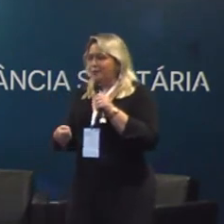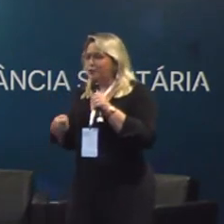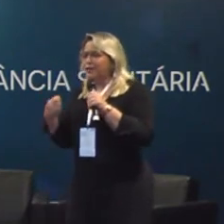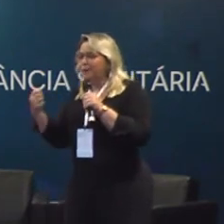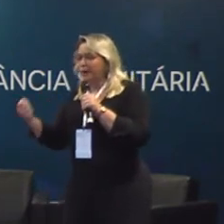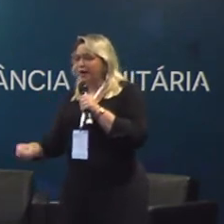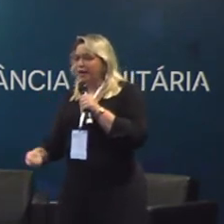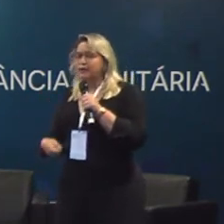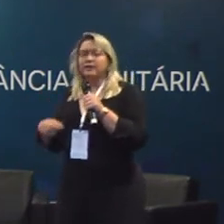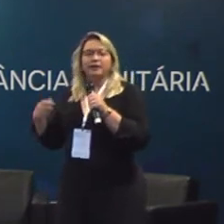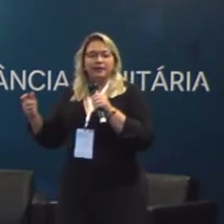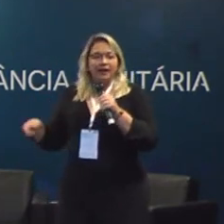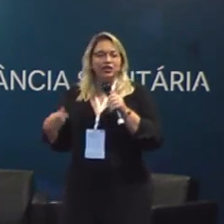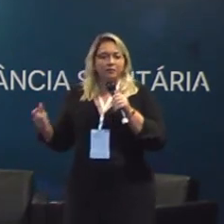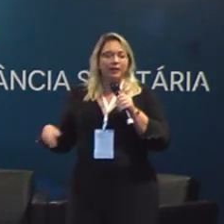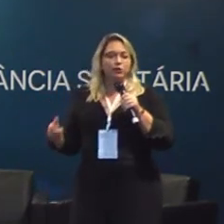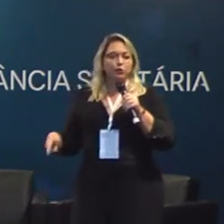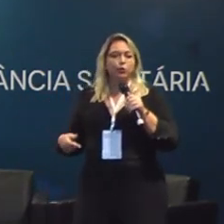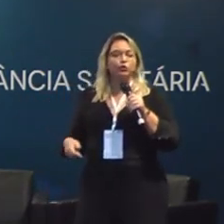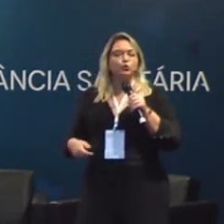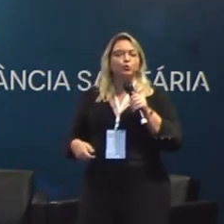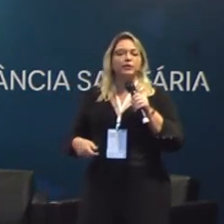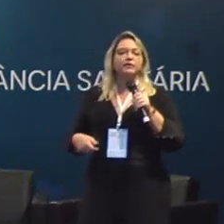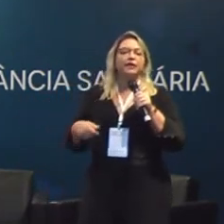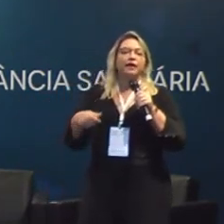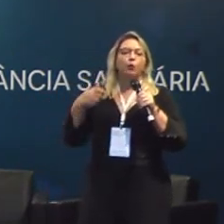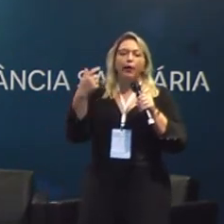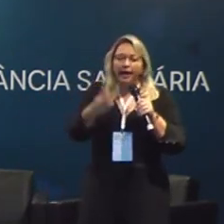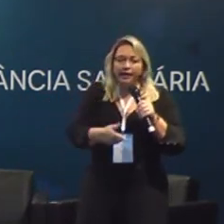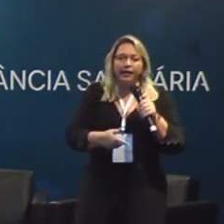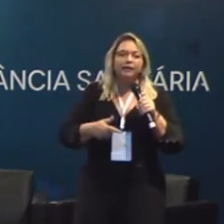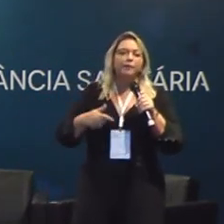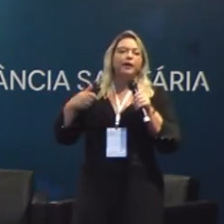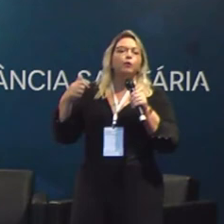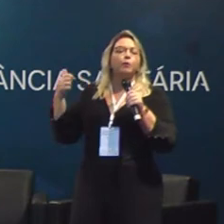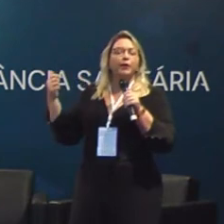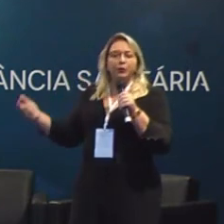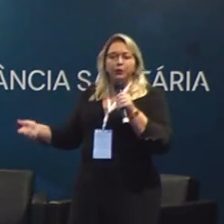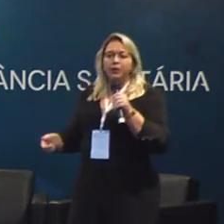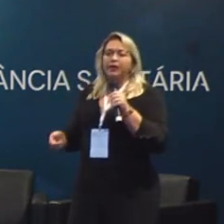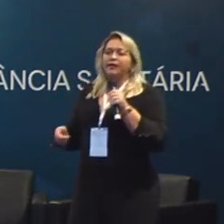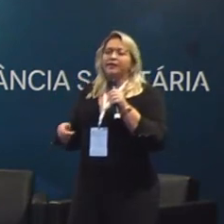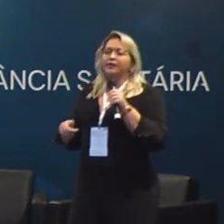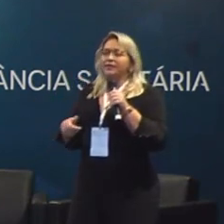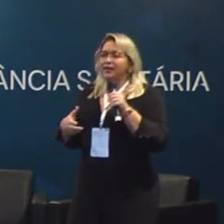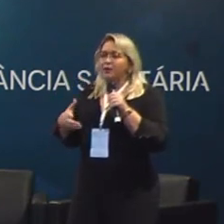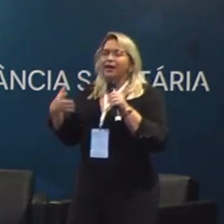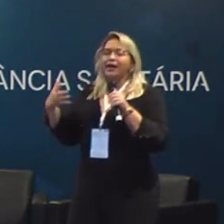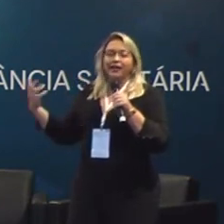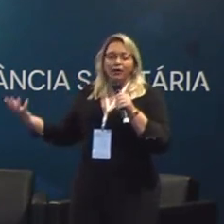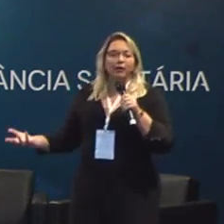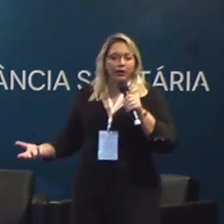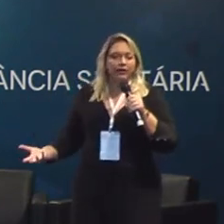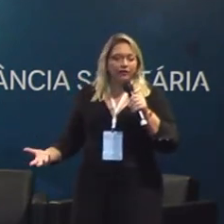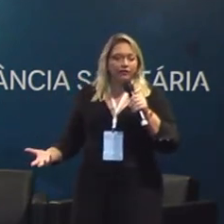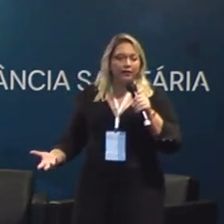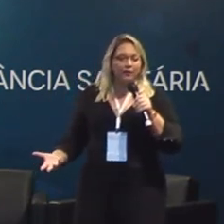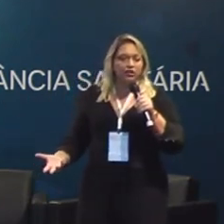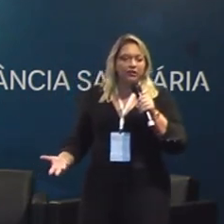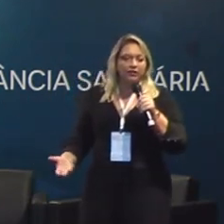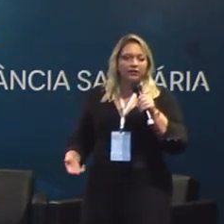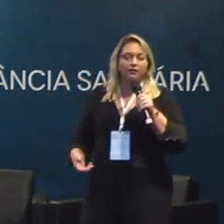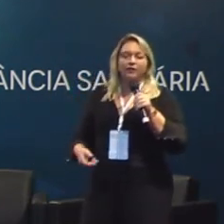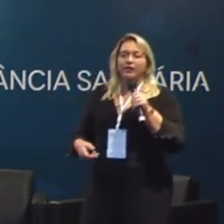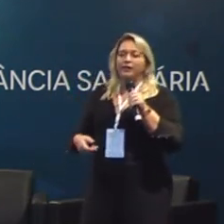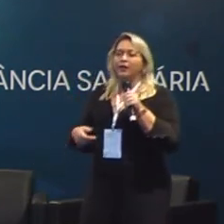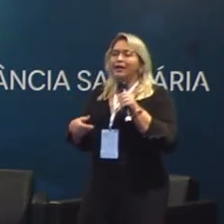muitos aperreios que a gente passou juntas. O Éder, que também acompanhou. Então, assim, é uma rede colaborativa, né, minha gente?